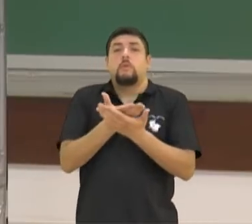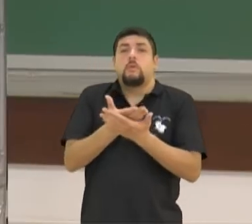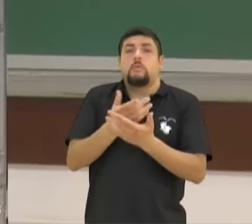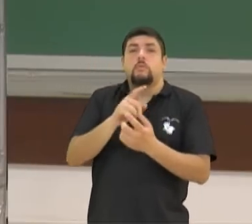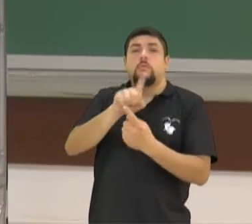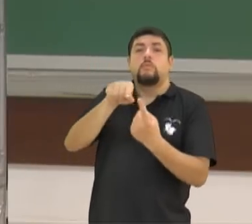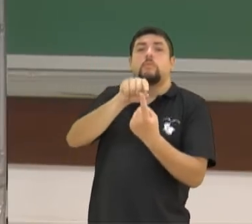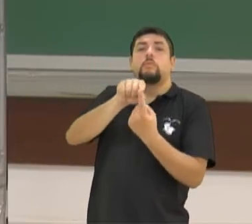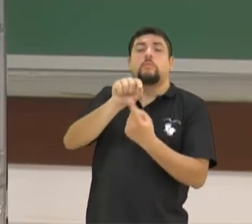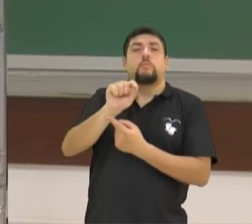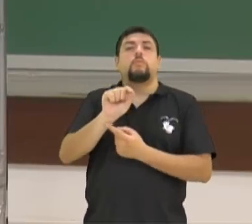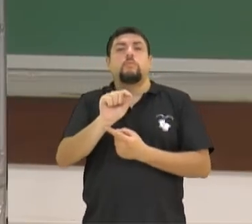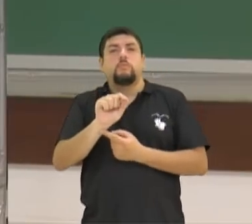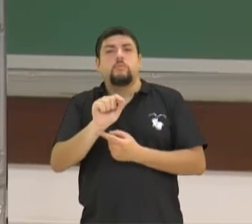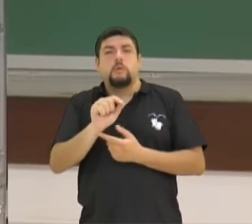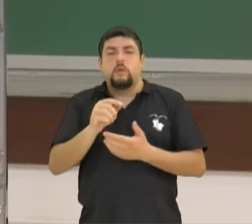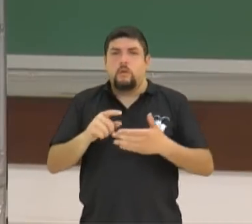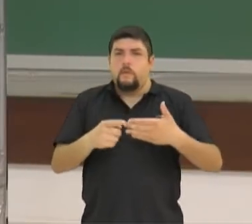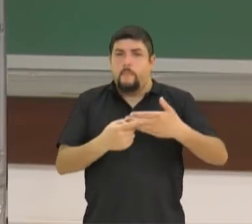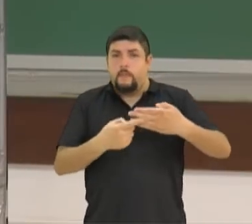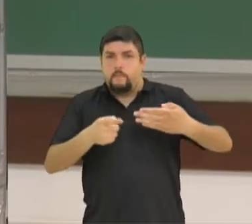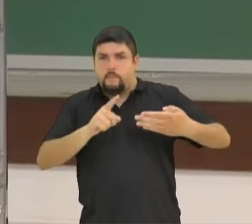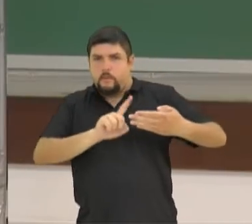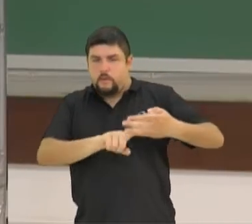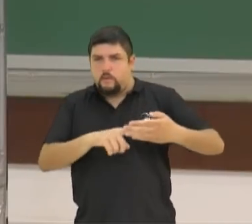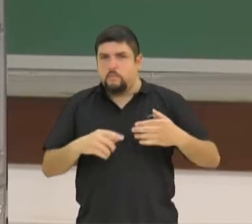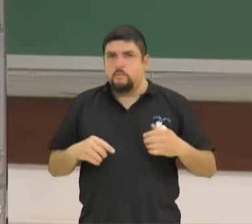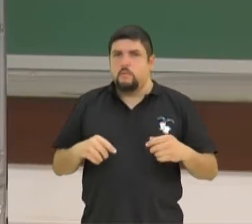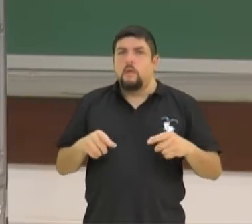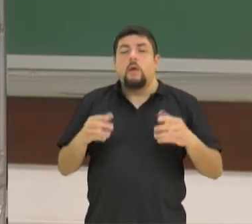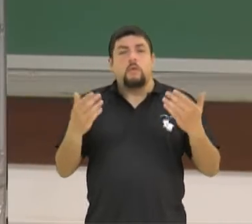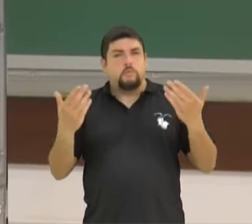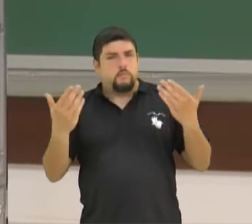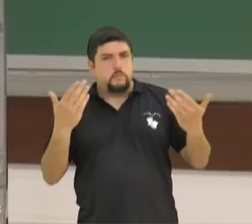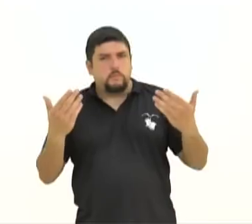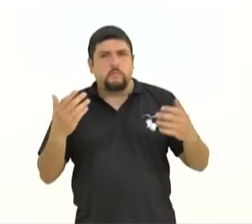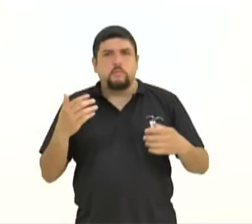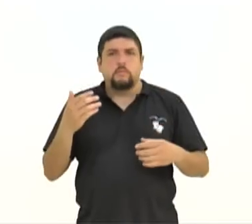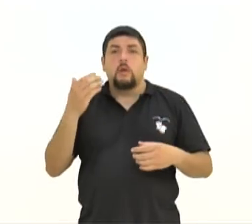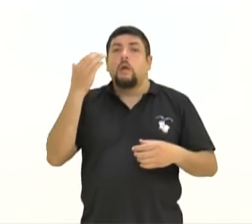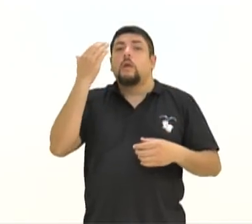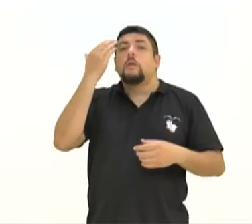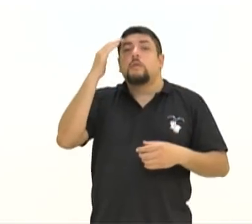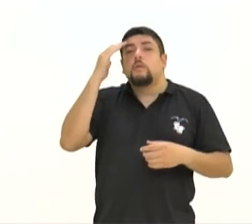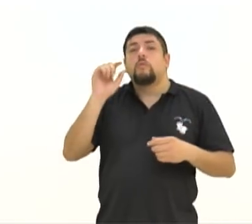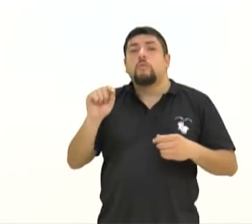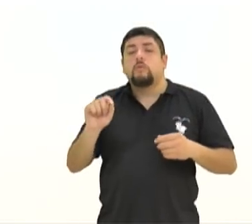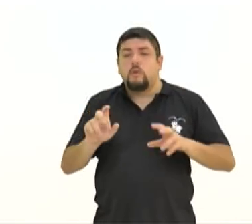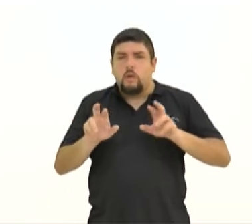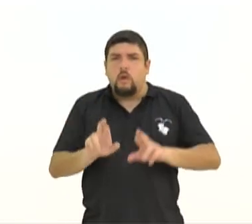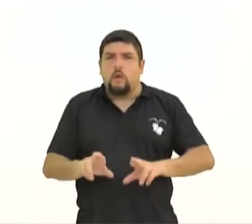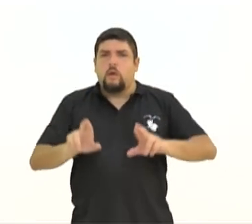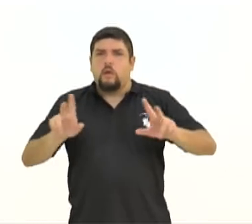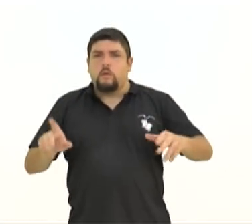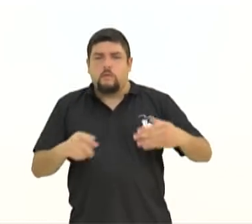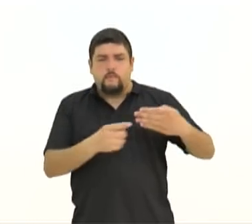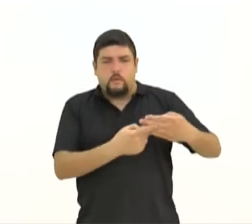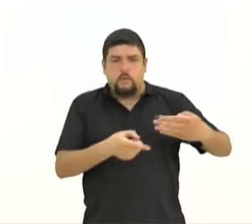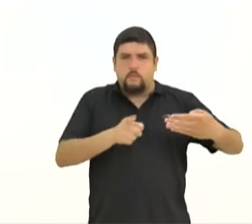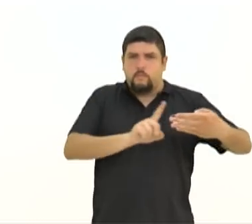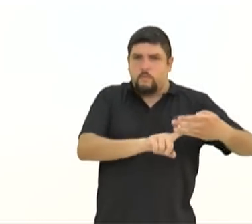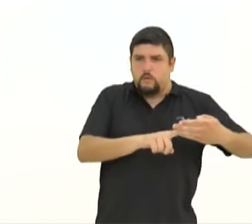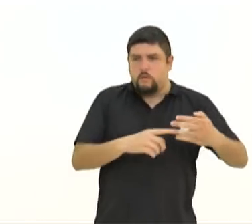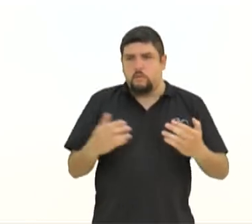é estudar metáfora, comparação, compreender quais são as diferenças e similaridades entre